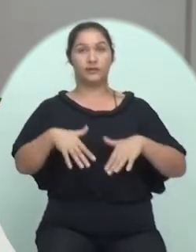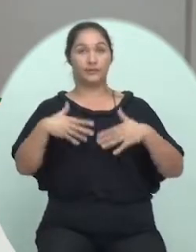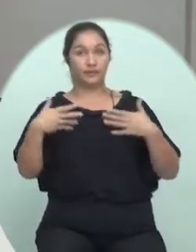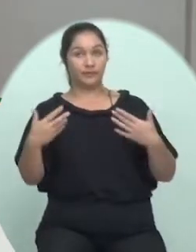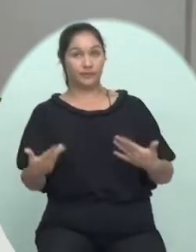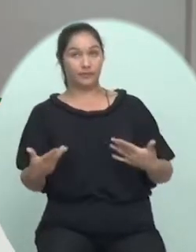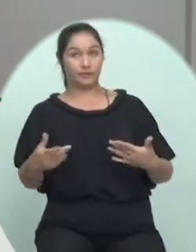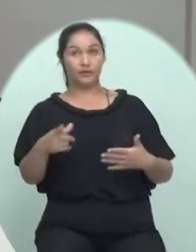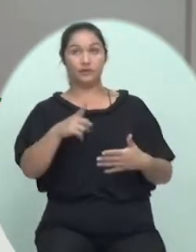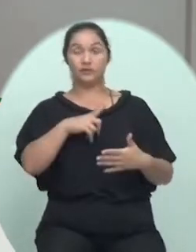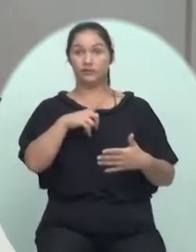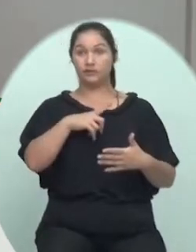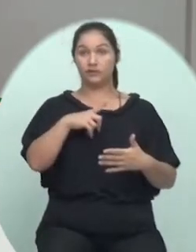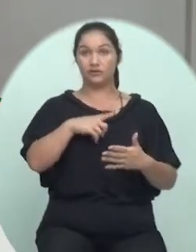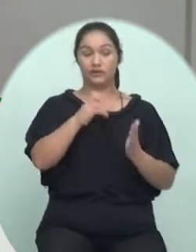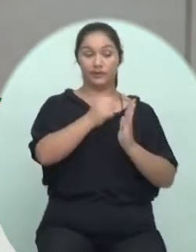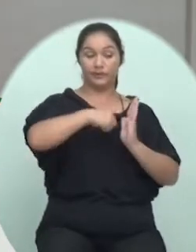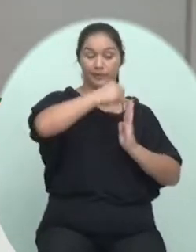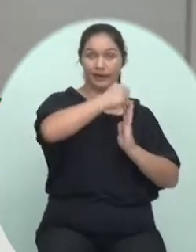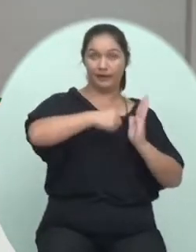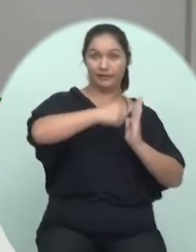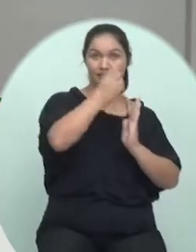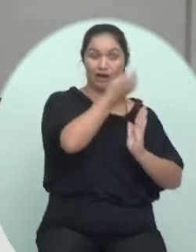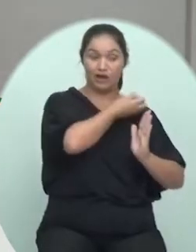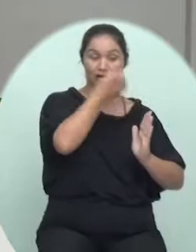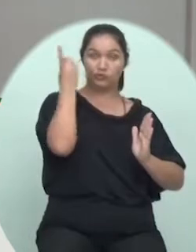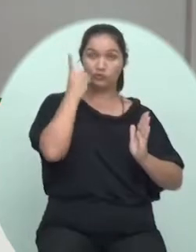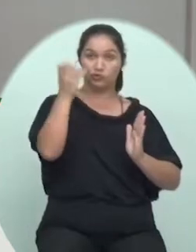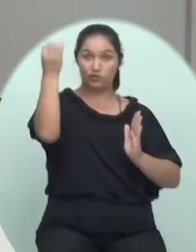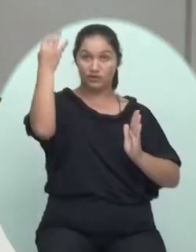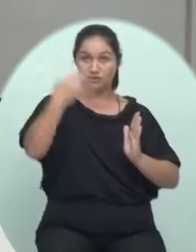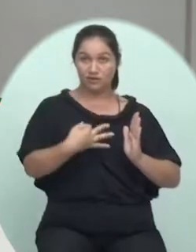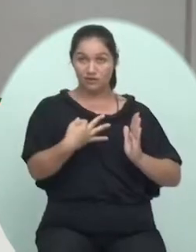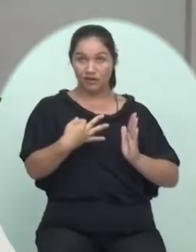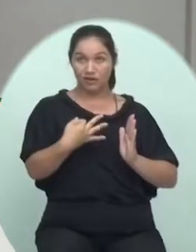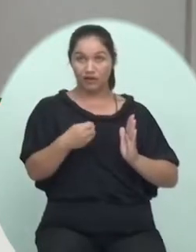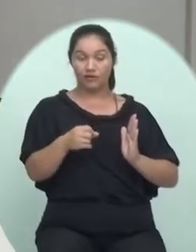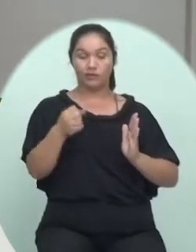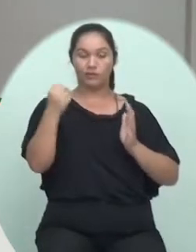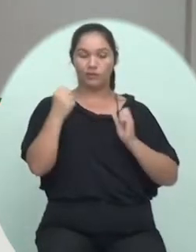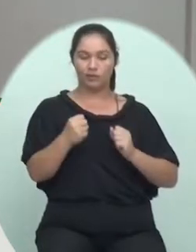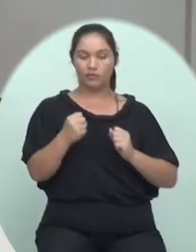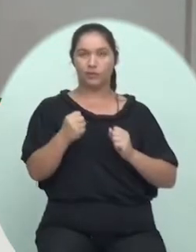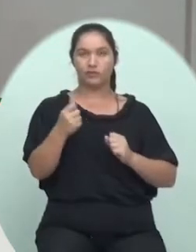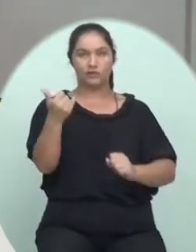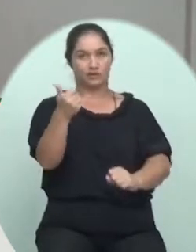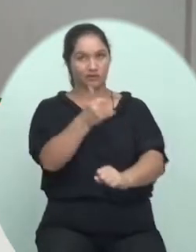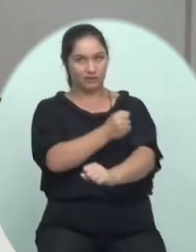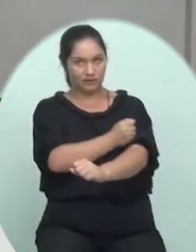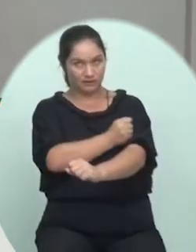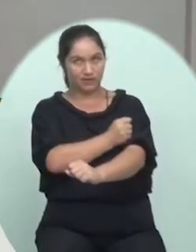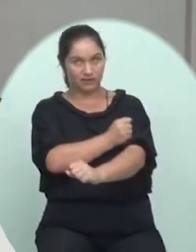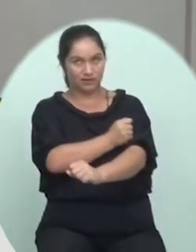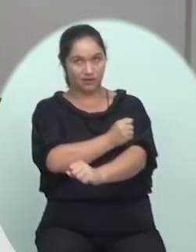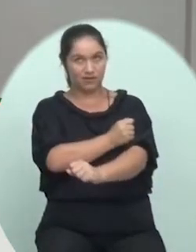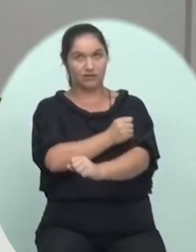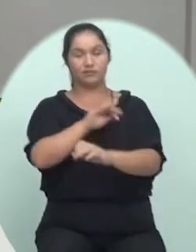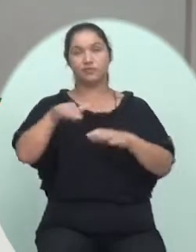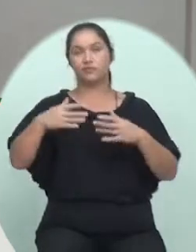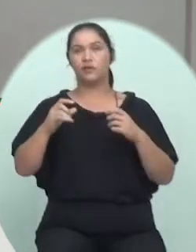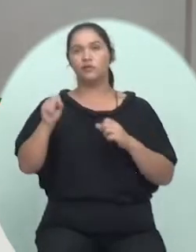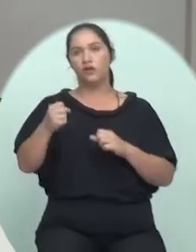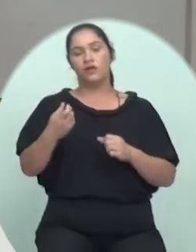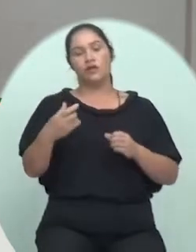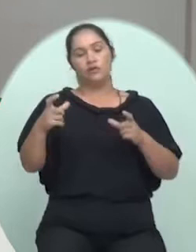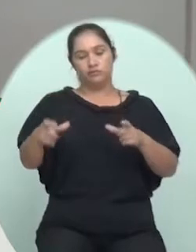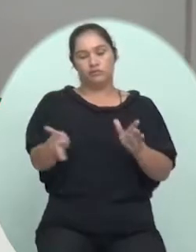seu calendário, então já está previsto a vacinação a livre demanda. Mas como é uma vacinação, se é o exemplo da febre amarela, então